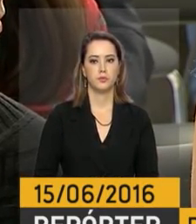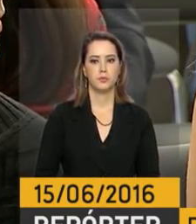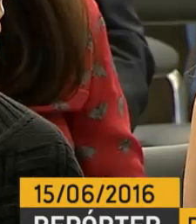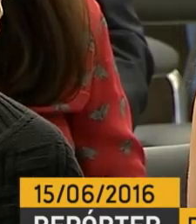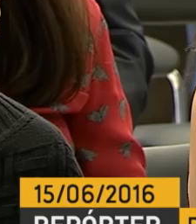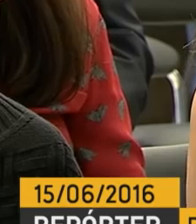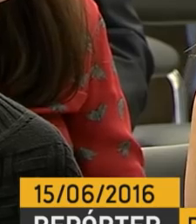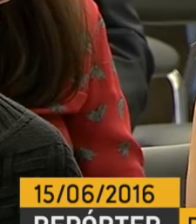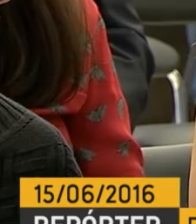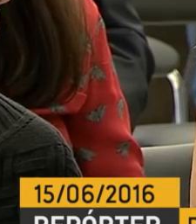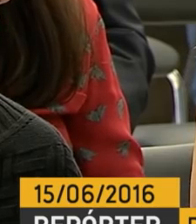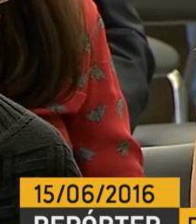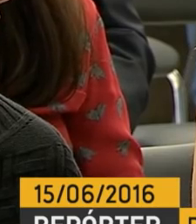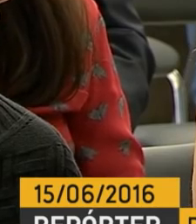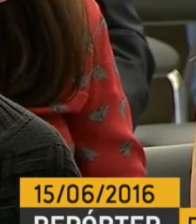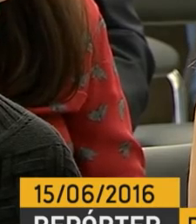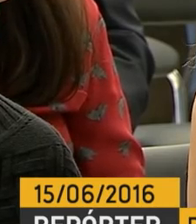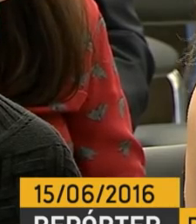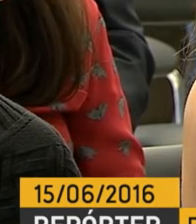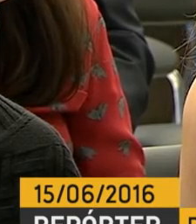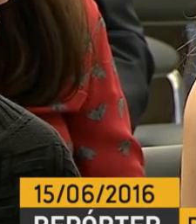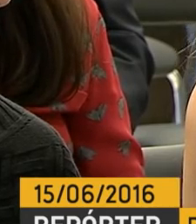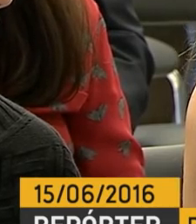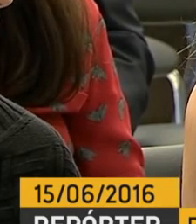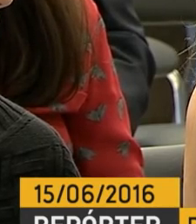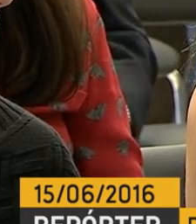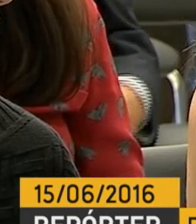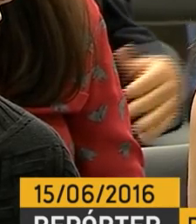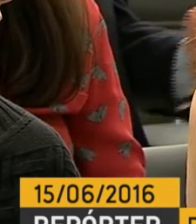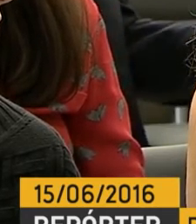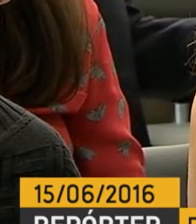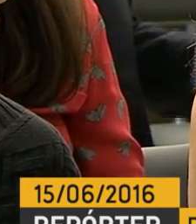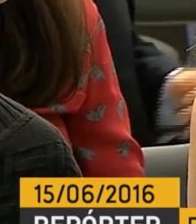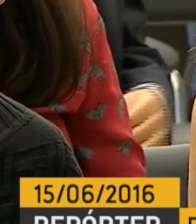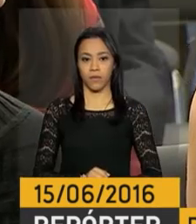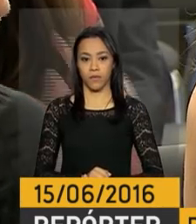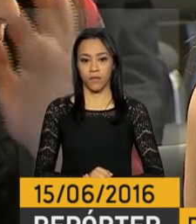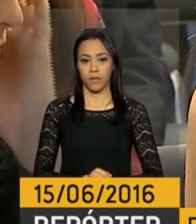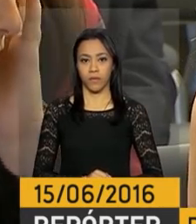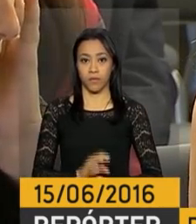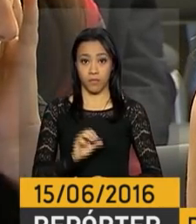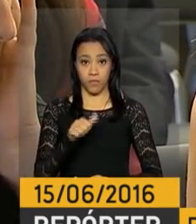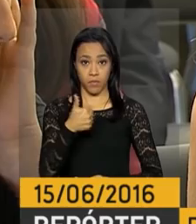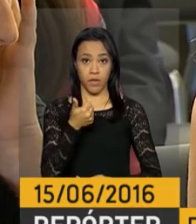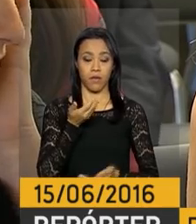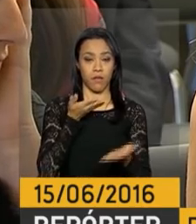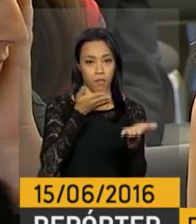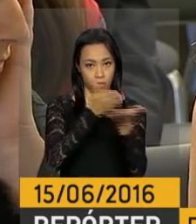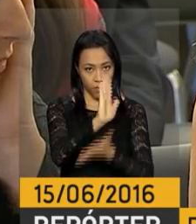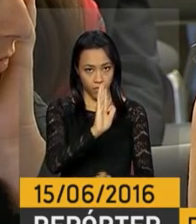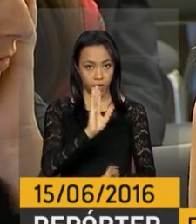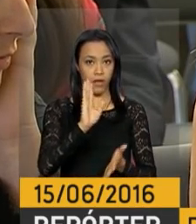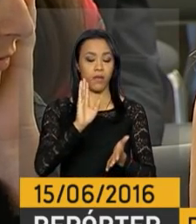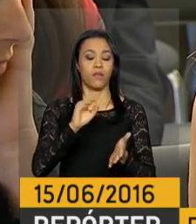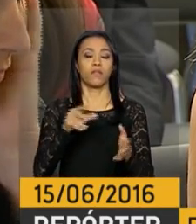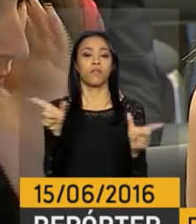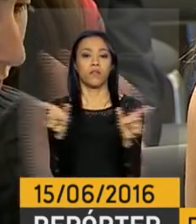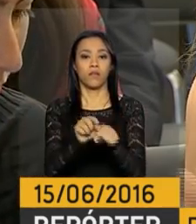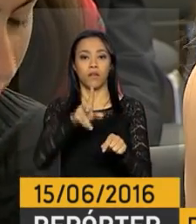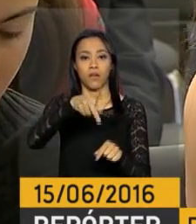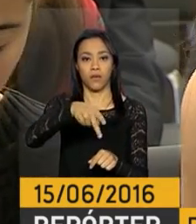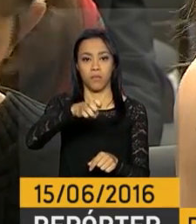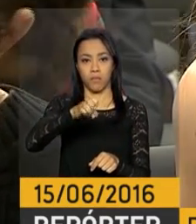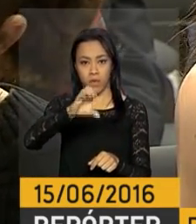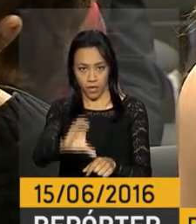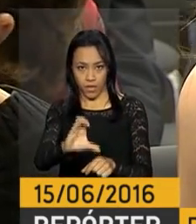espera que primeiro se aprove a PEC para depois apresentar essas outras medidas de melhoria de gasto público.